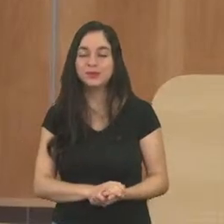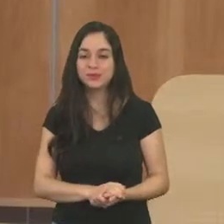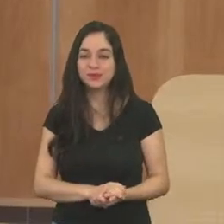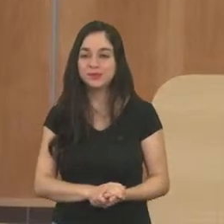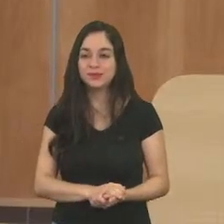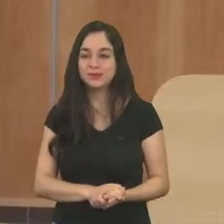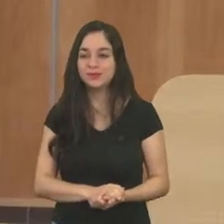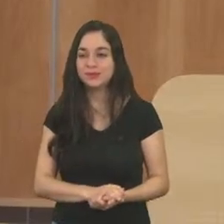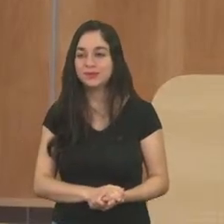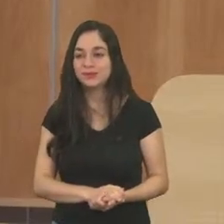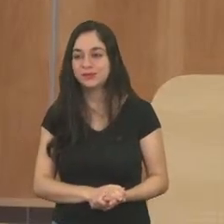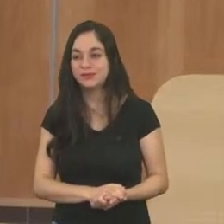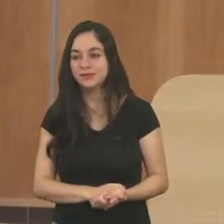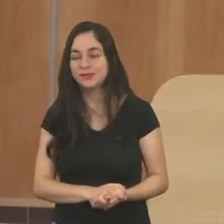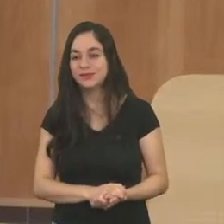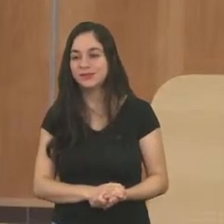que